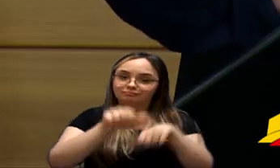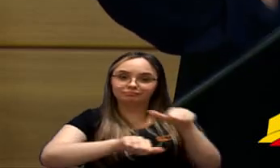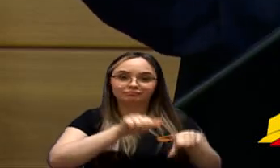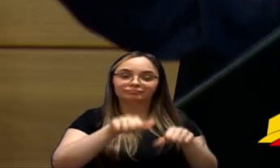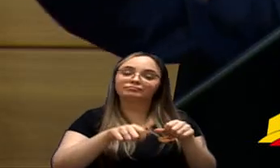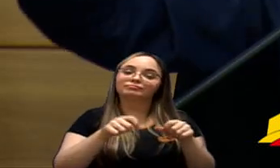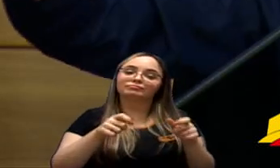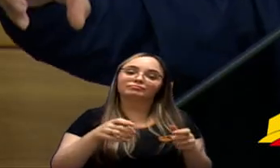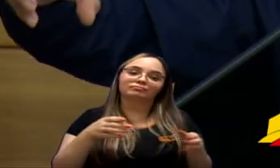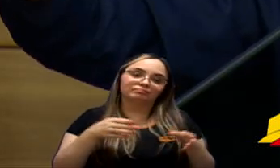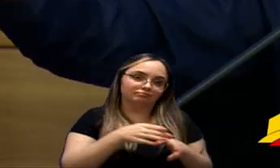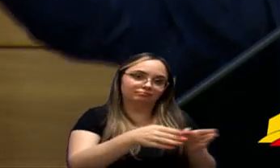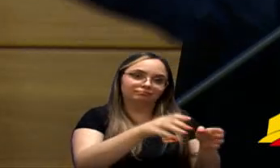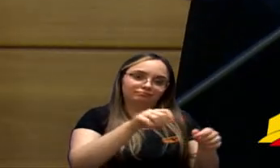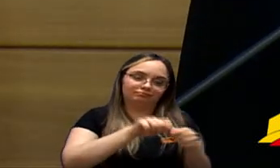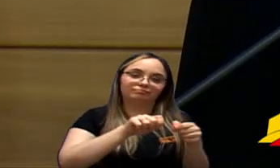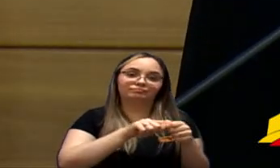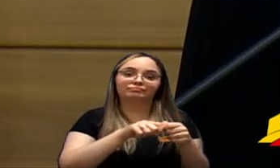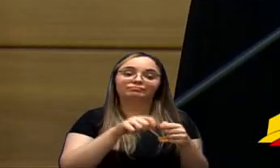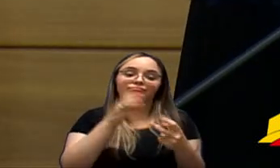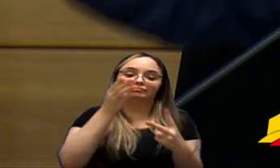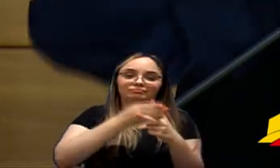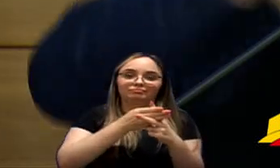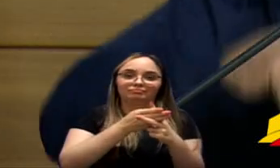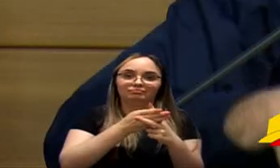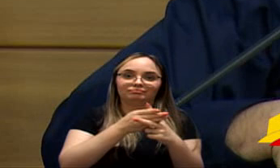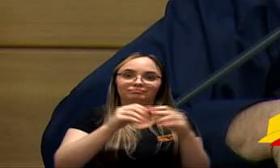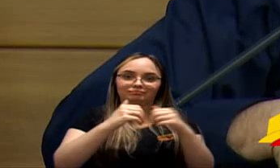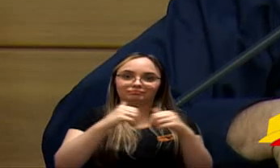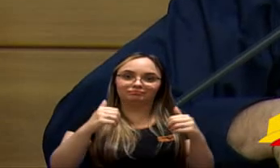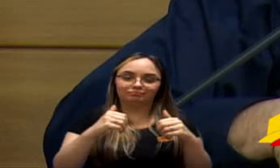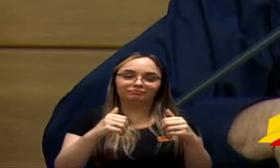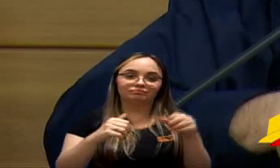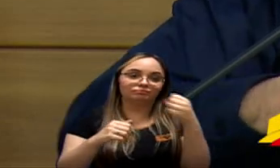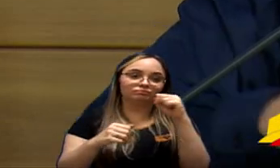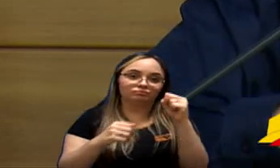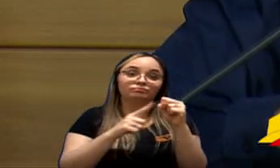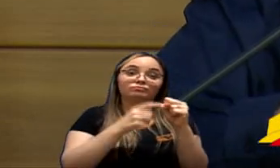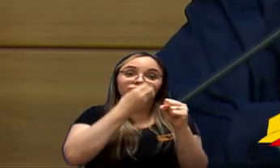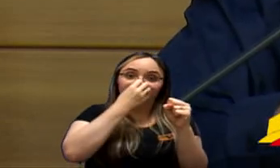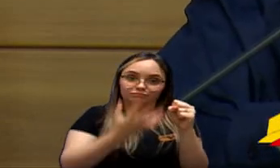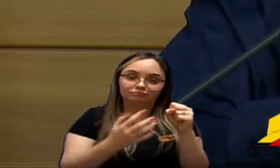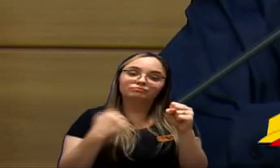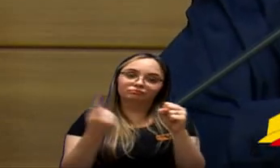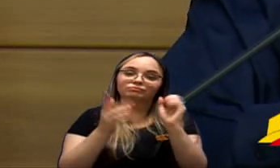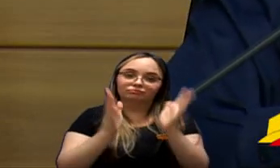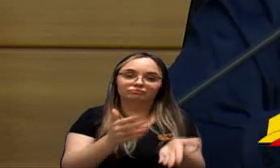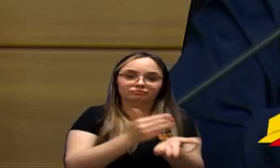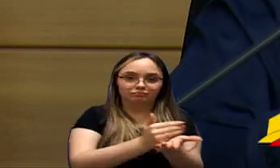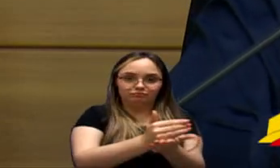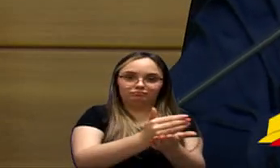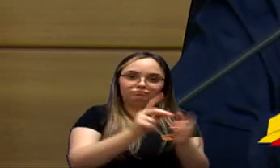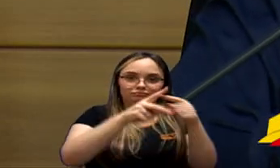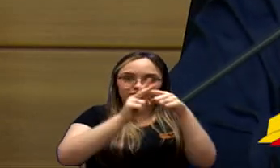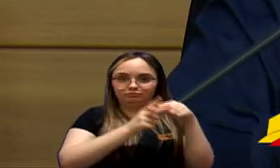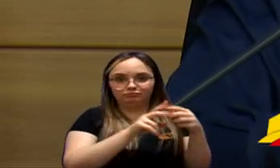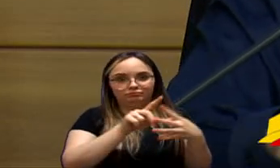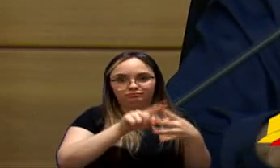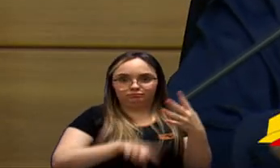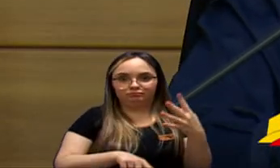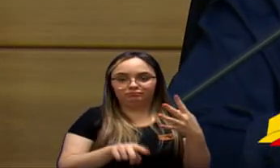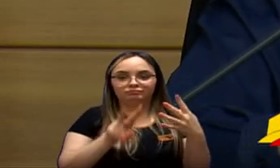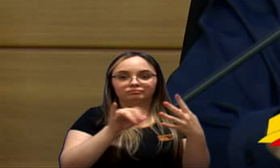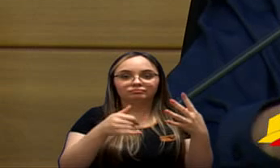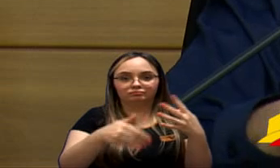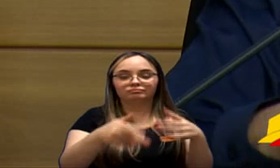E ela dividiu em 2 lotes. E na outra ponta, os 8 que estão bons, a gente já começou a fazer a manutenção em 4. E vamos